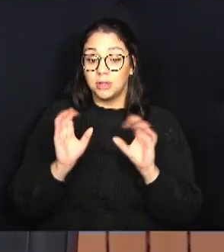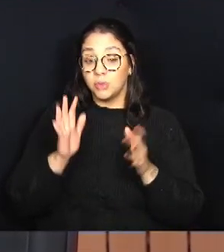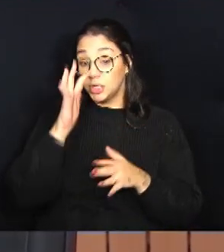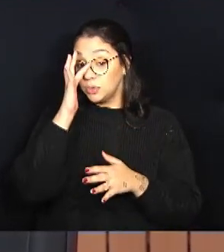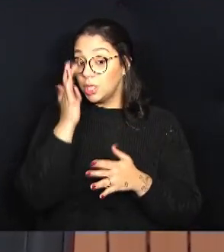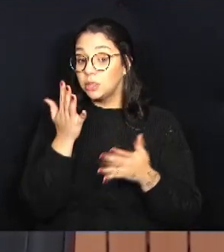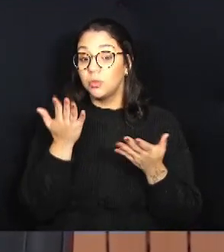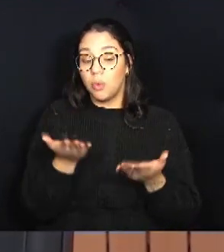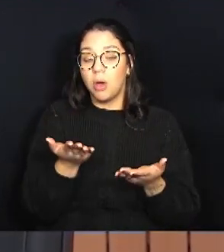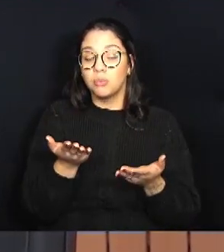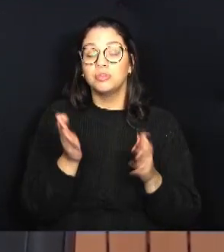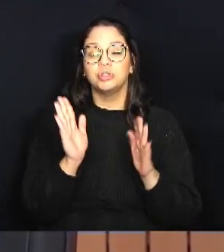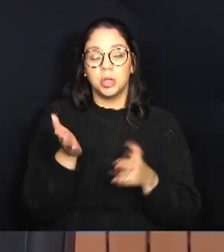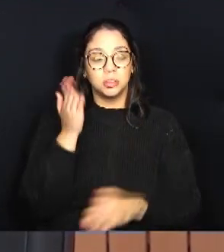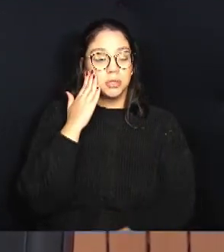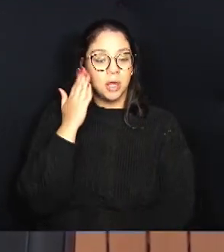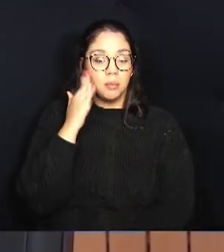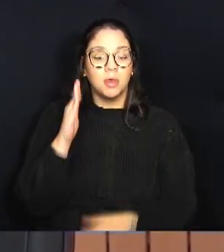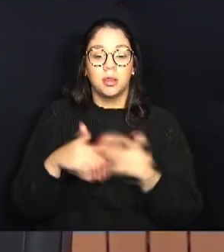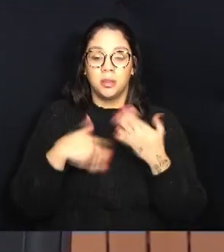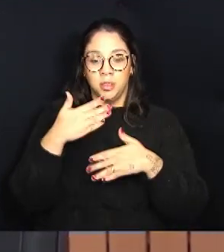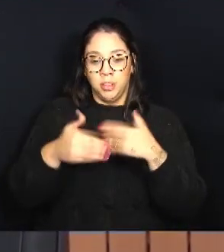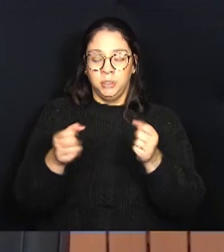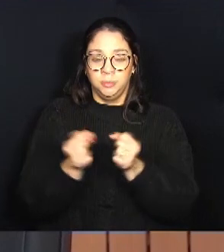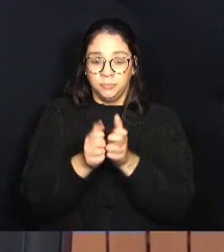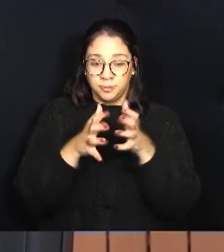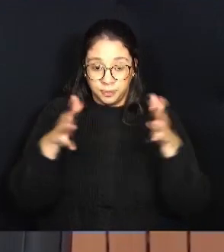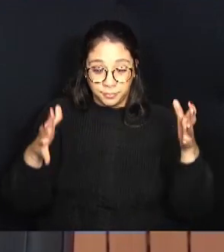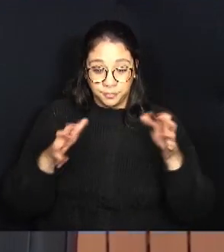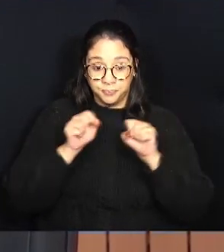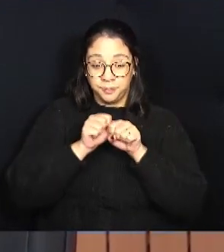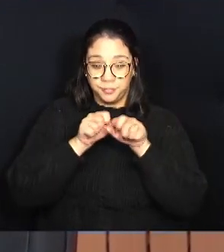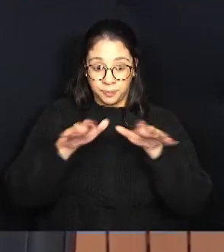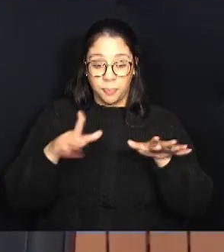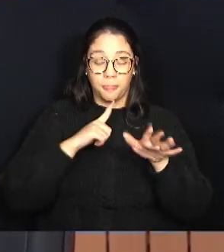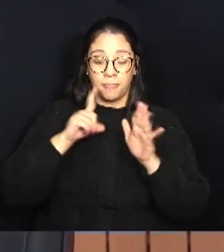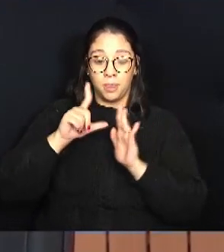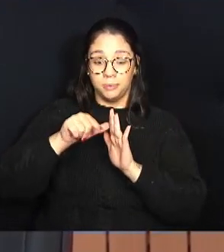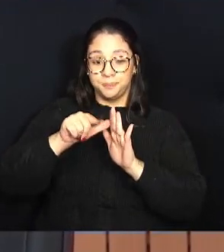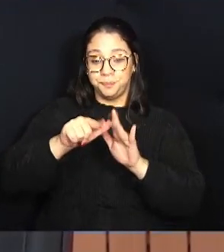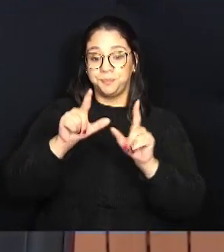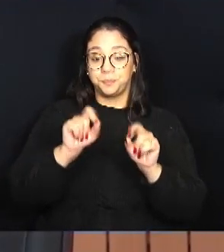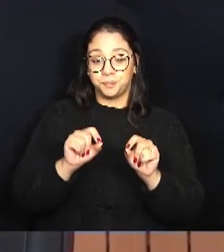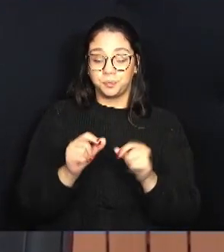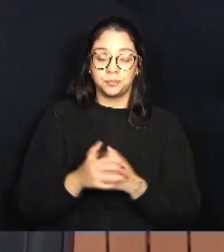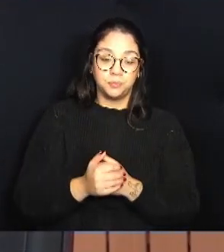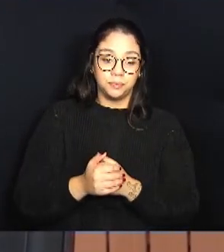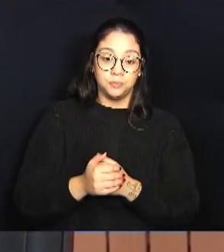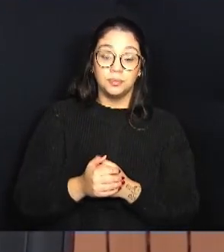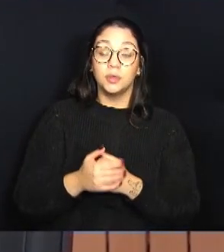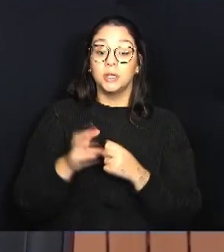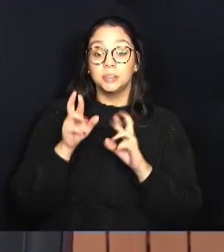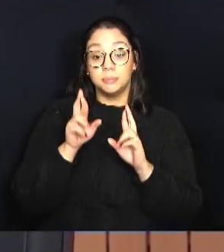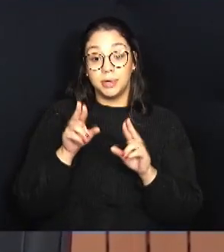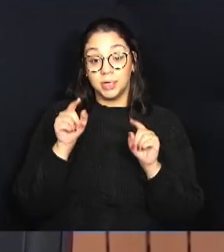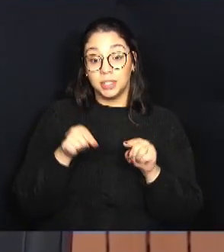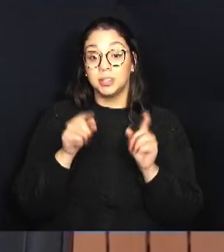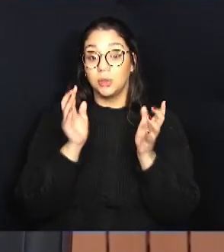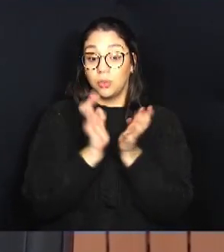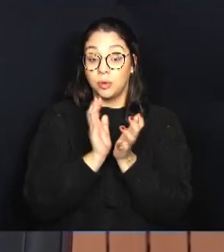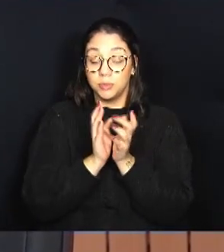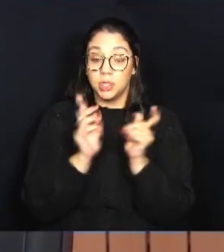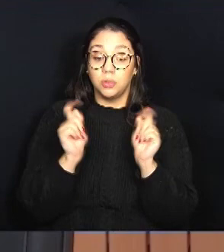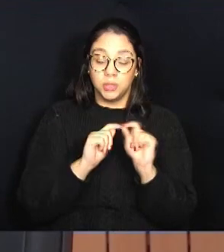desencadear, o que vai acontecer, o que vai ter de consequência. A gente espera que essa comissão possa ser